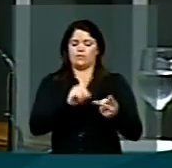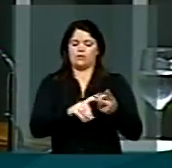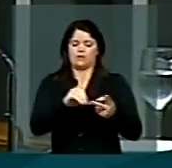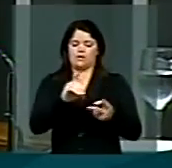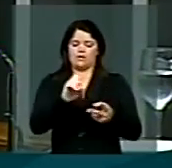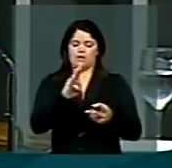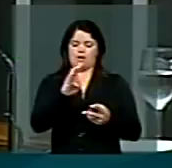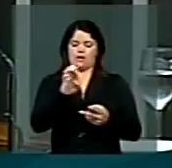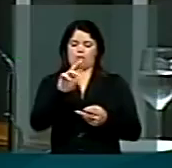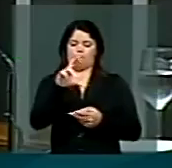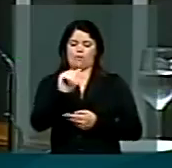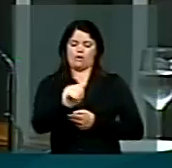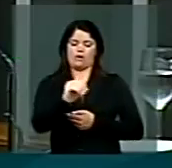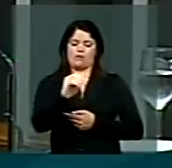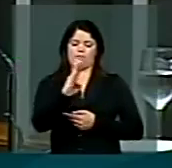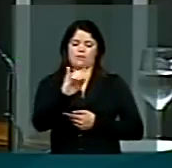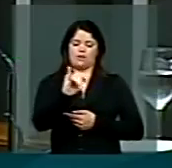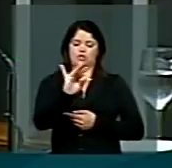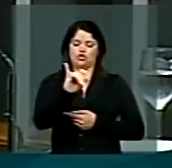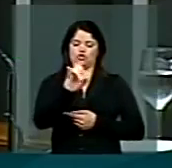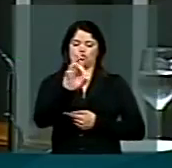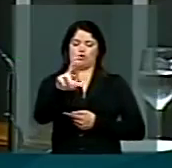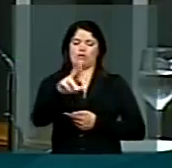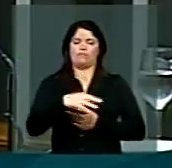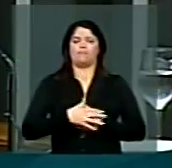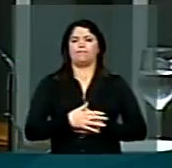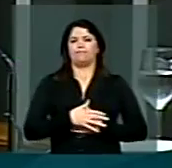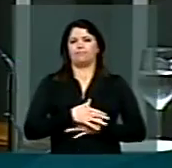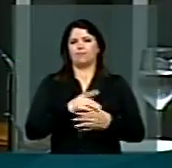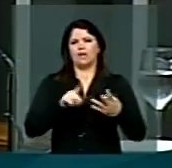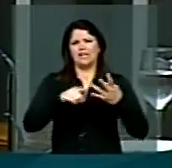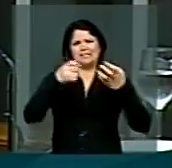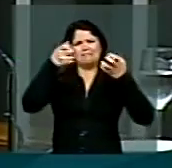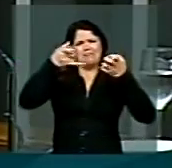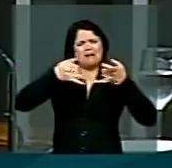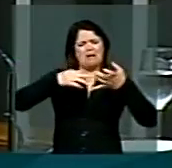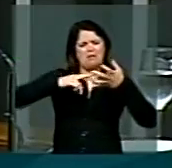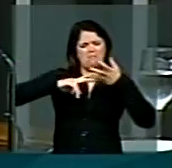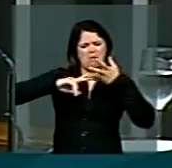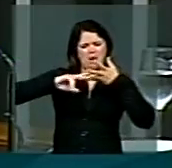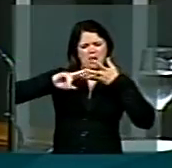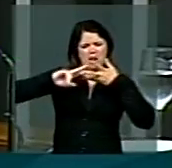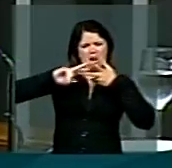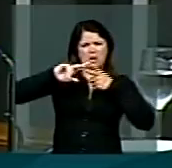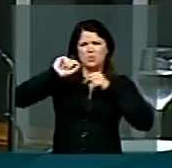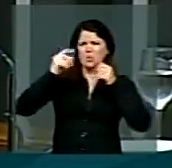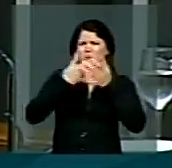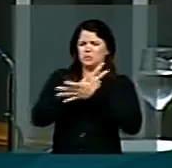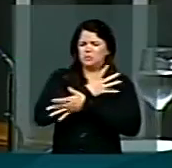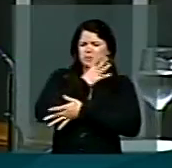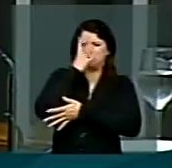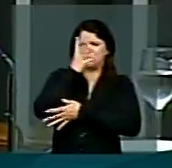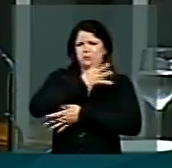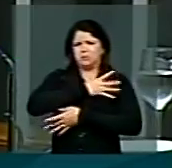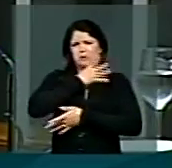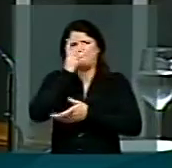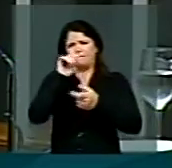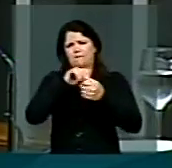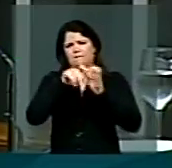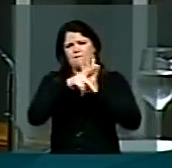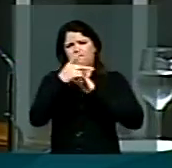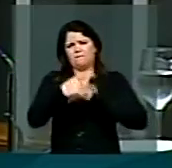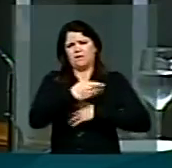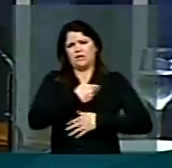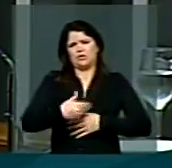Débora Bitiá de Azevedo, e trata dos atos de exceção baixados pelos